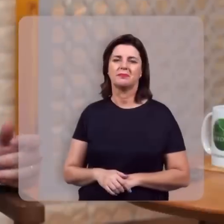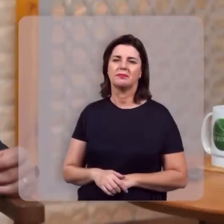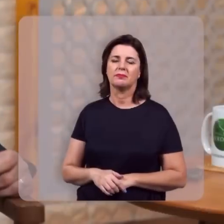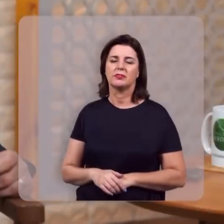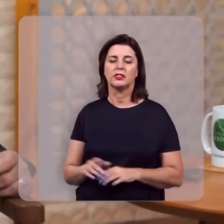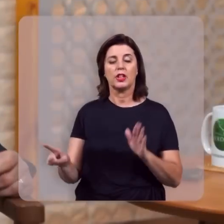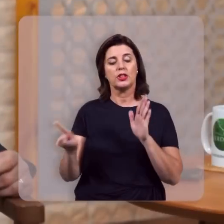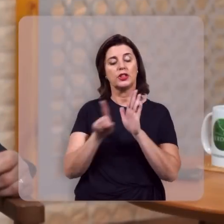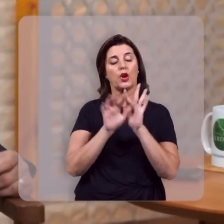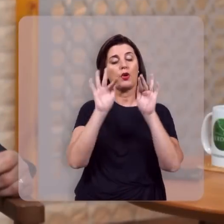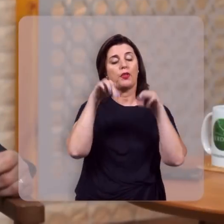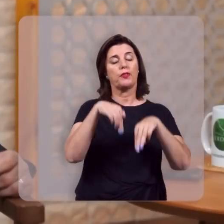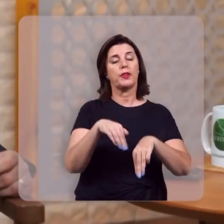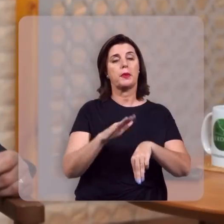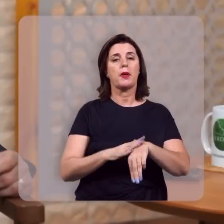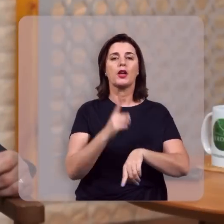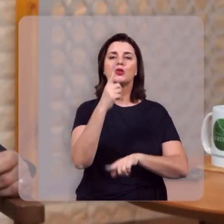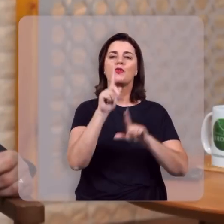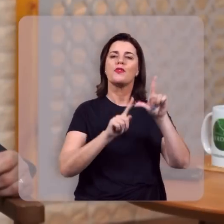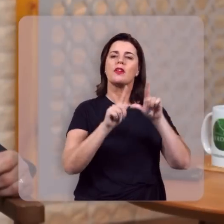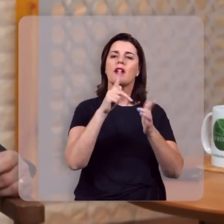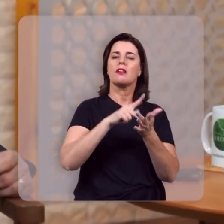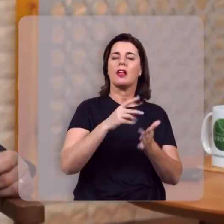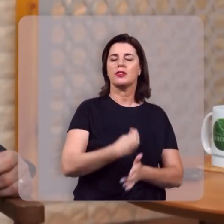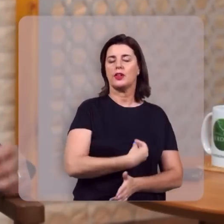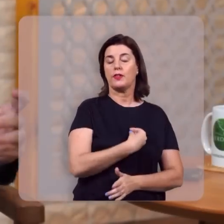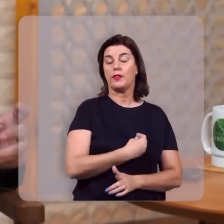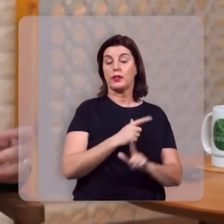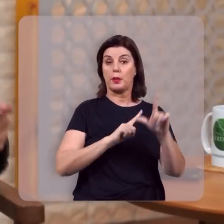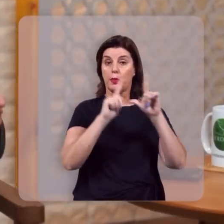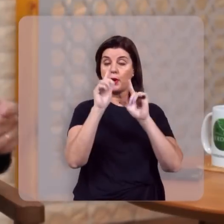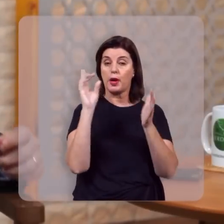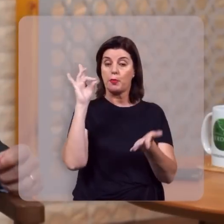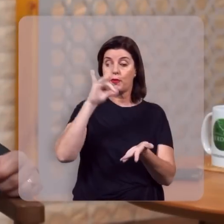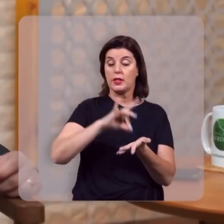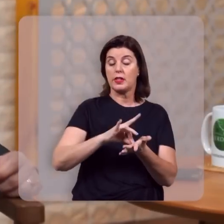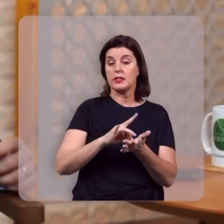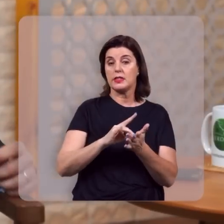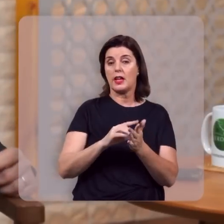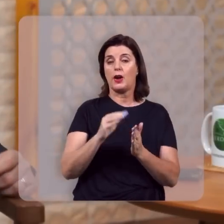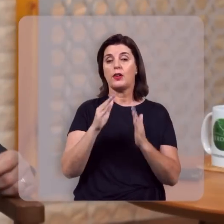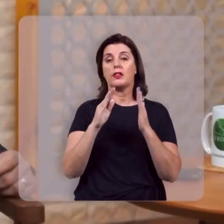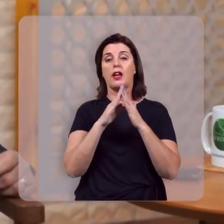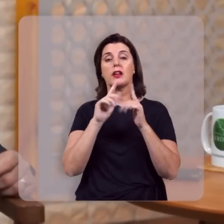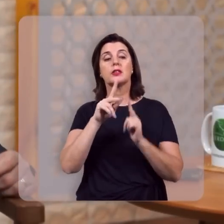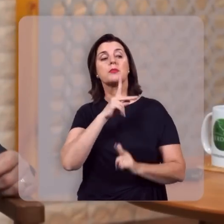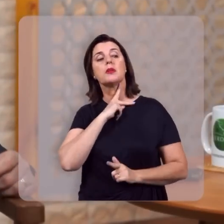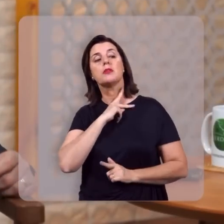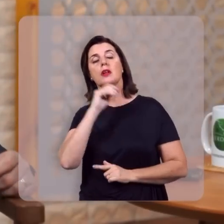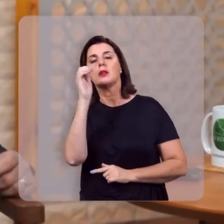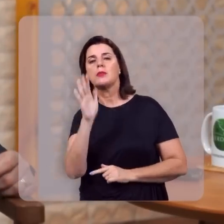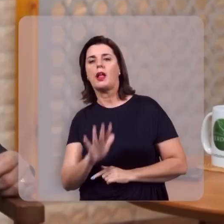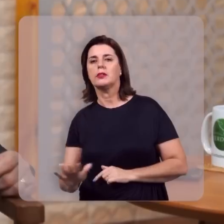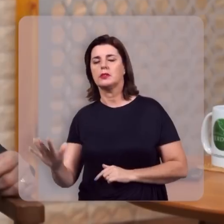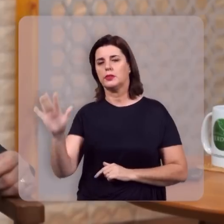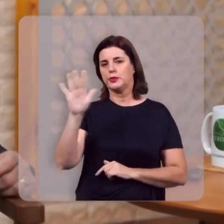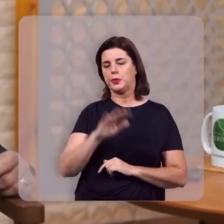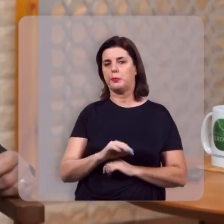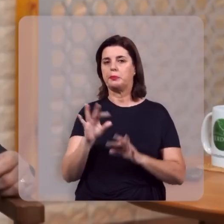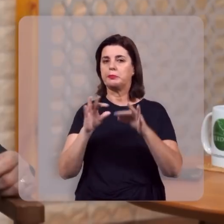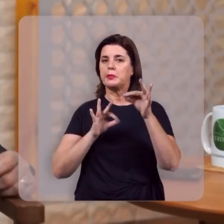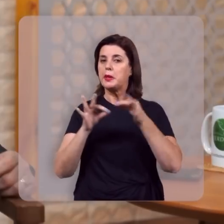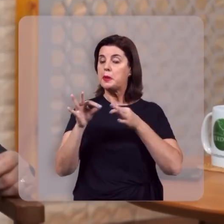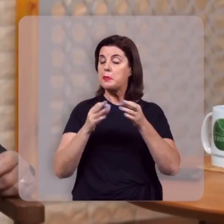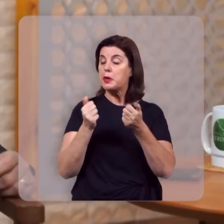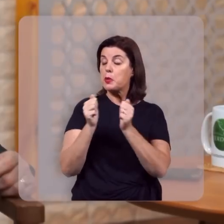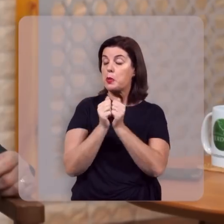E chegamos ao final de mais um Verdade e Vida, o programa oficial da Igreja Presbiteriana do Brasil,